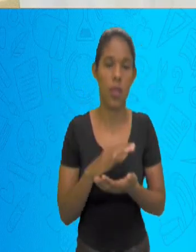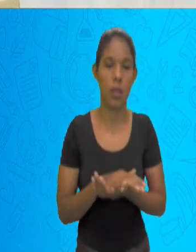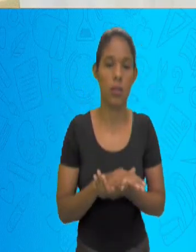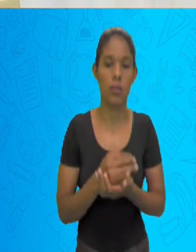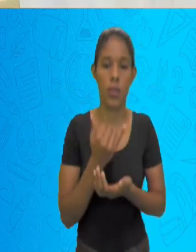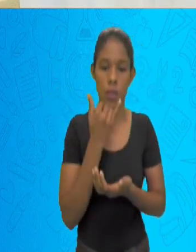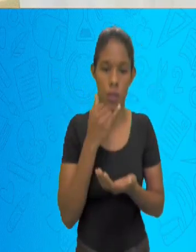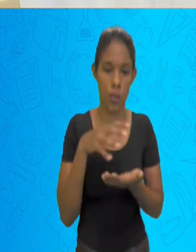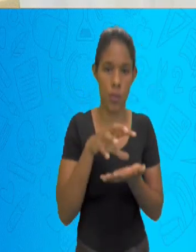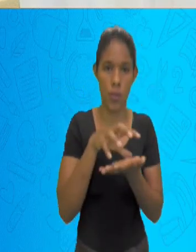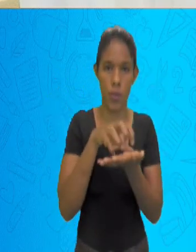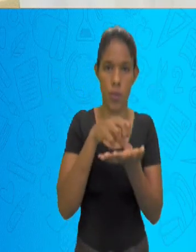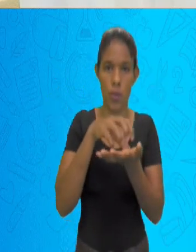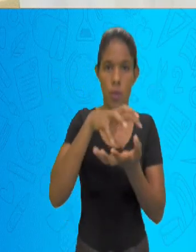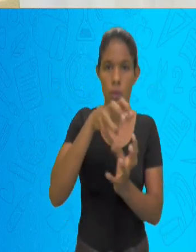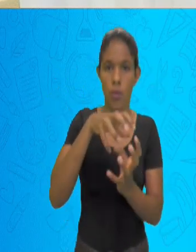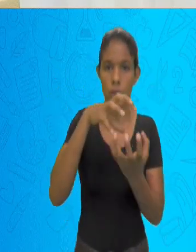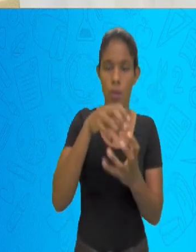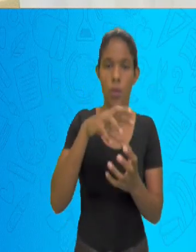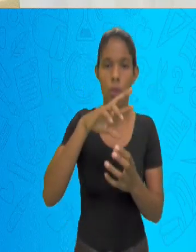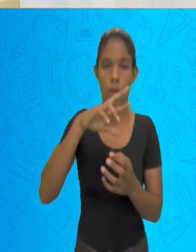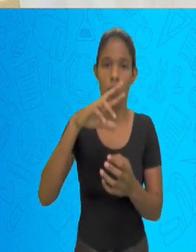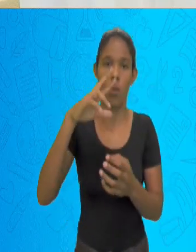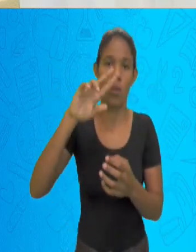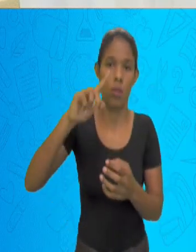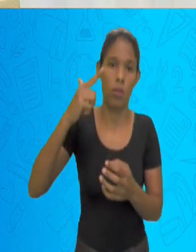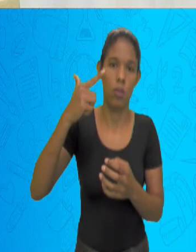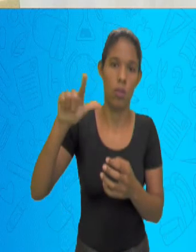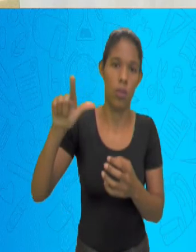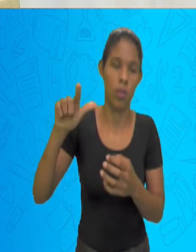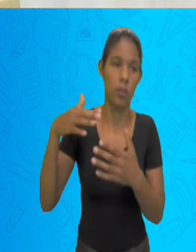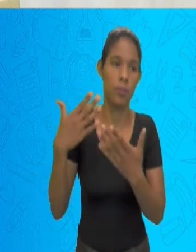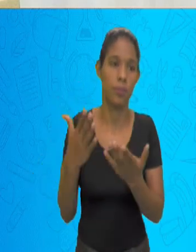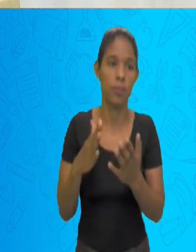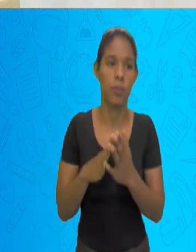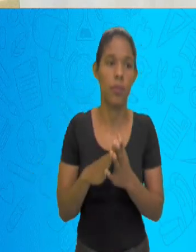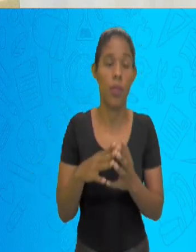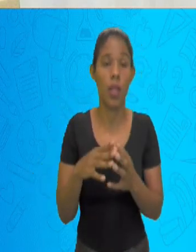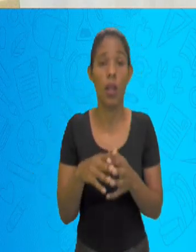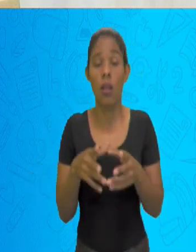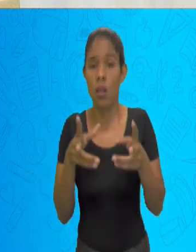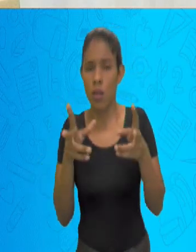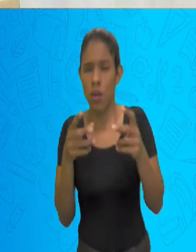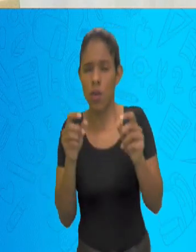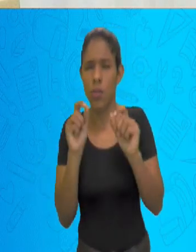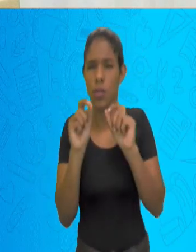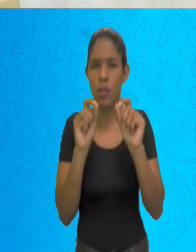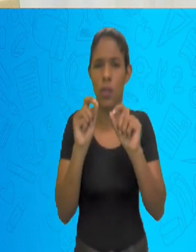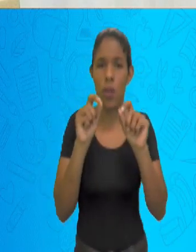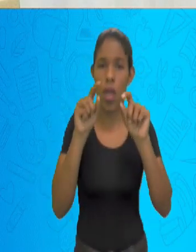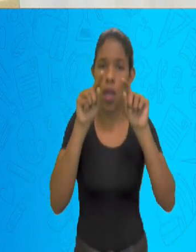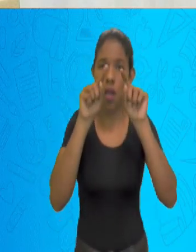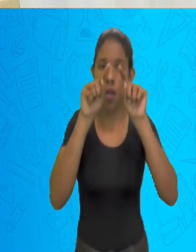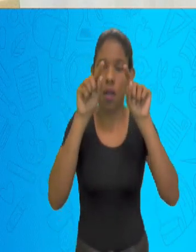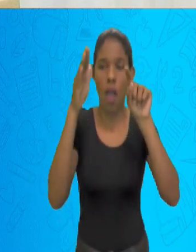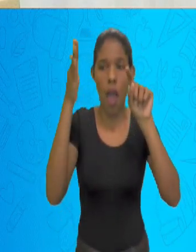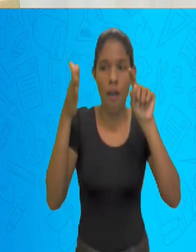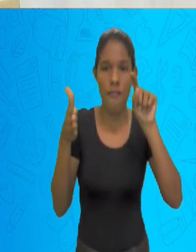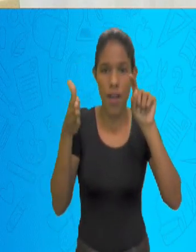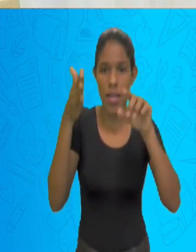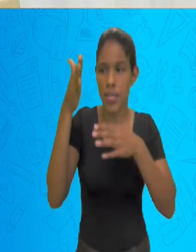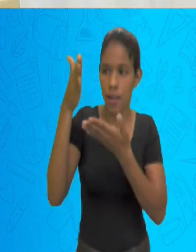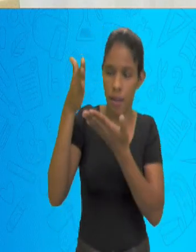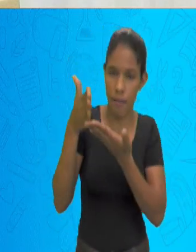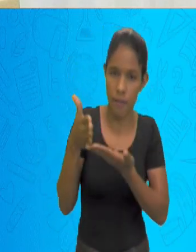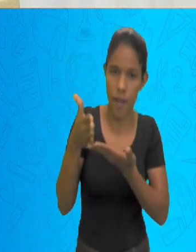E a gente observa também que ele tem as suas faces retangulares, todas as suas faces